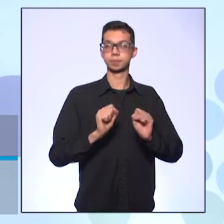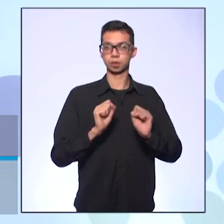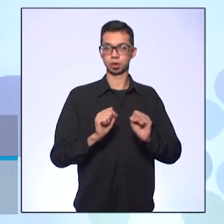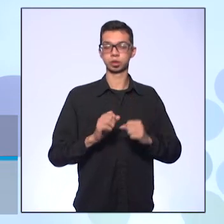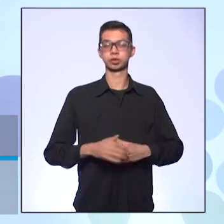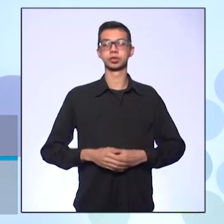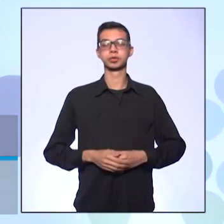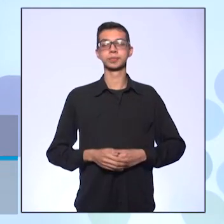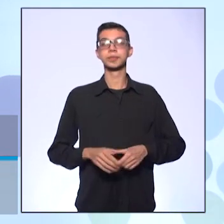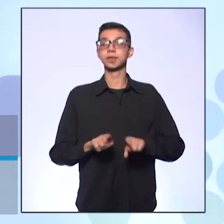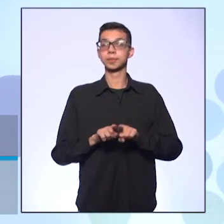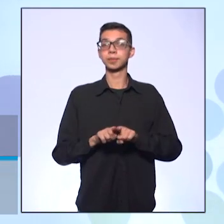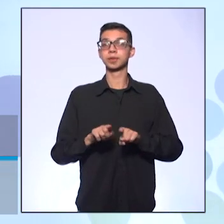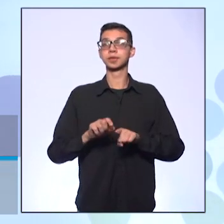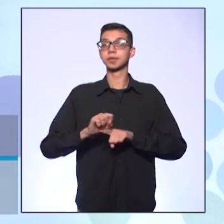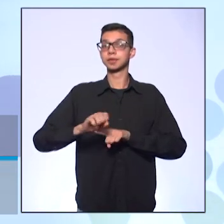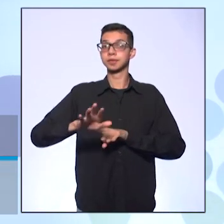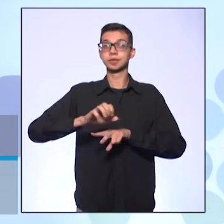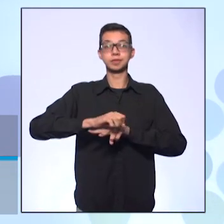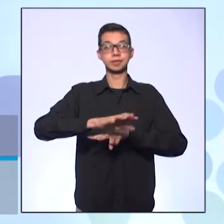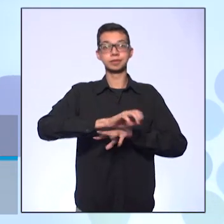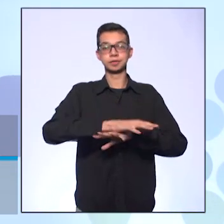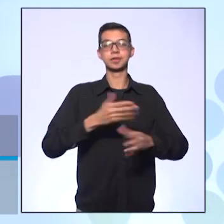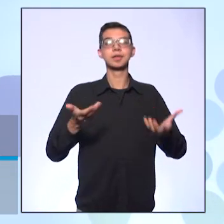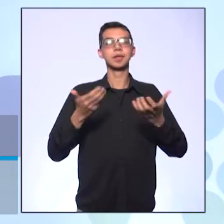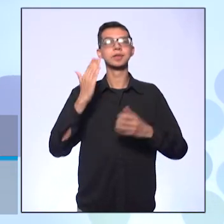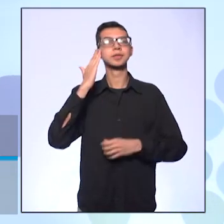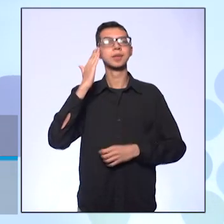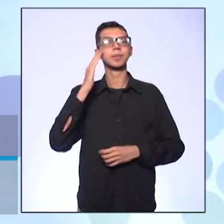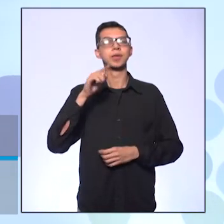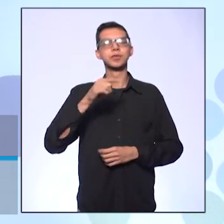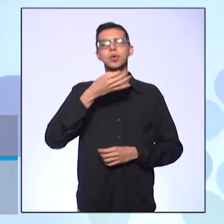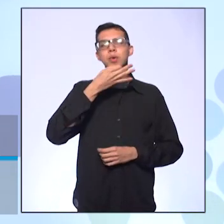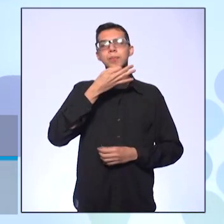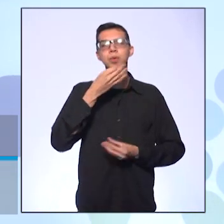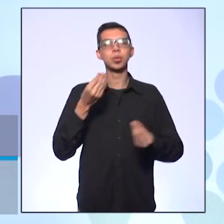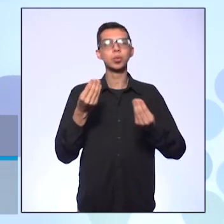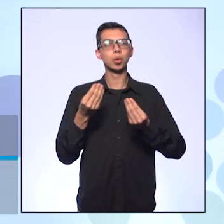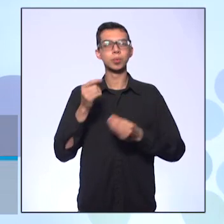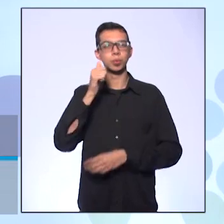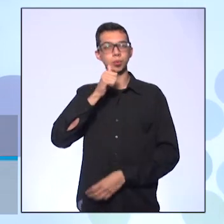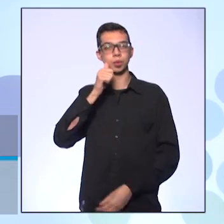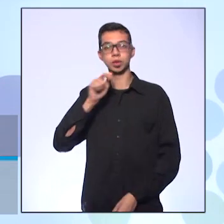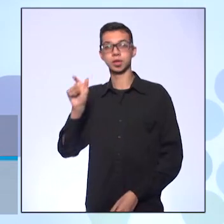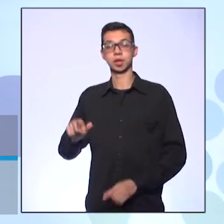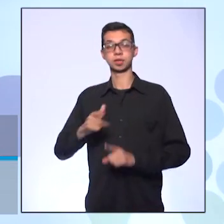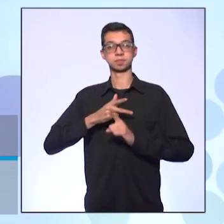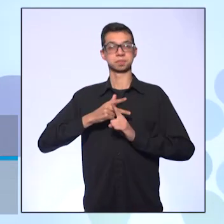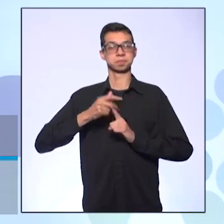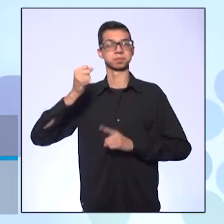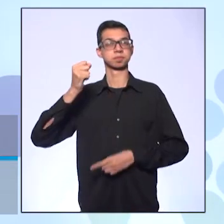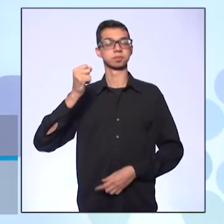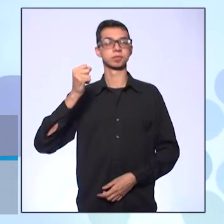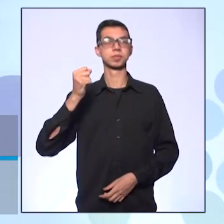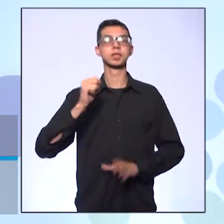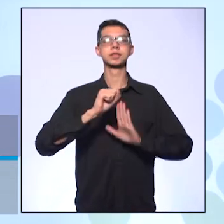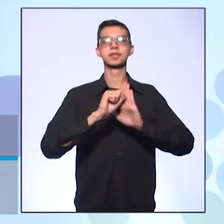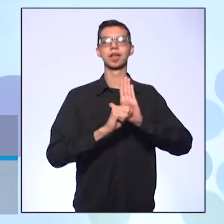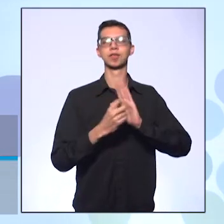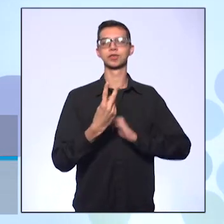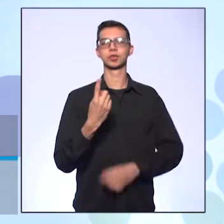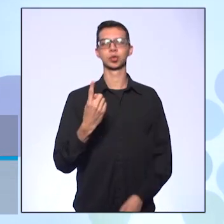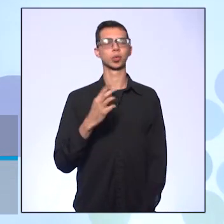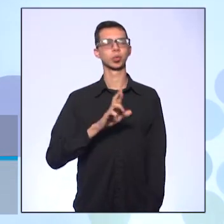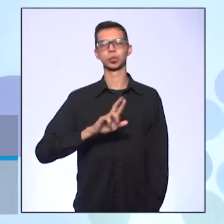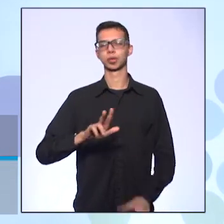e compartilhe conosco. Nós queremos saber, no seu ponto de vista, como é que é esta heroína do século XXI. Não é mais aquela